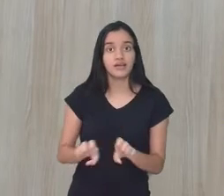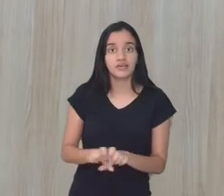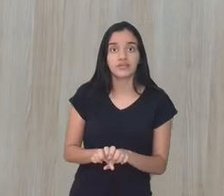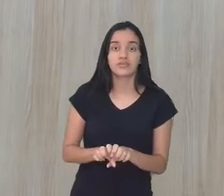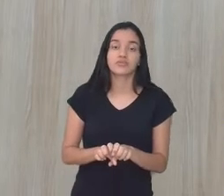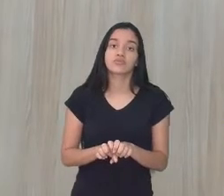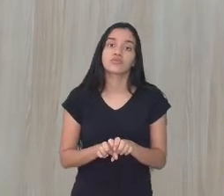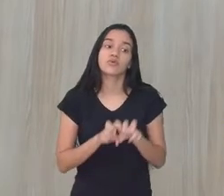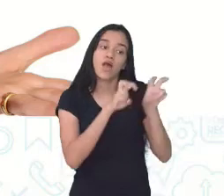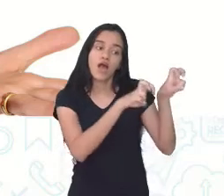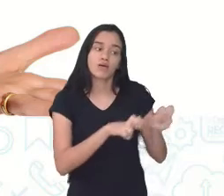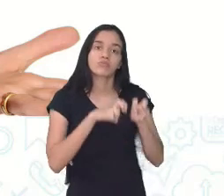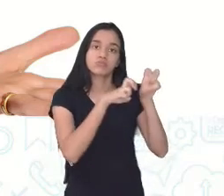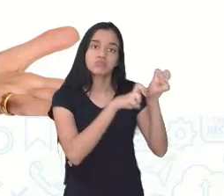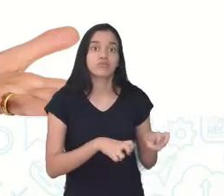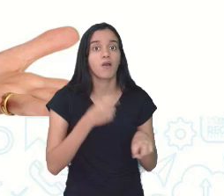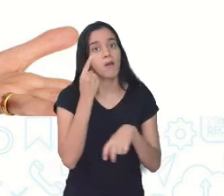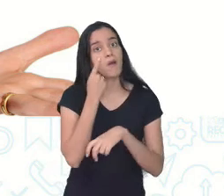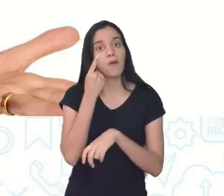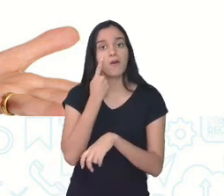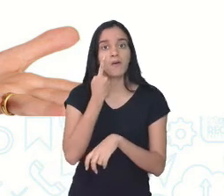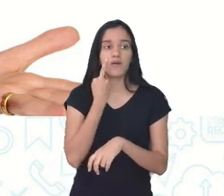agrária, olhem só,